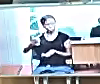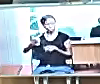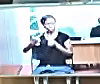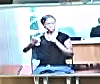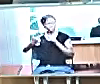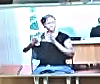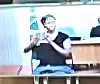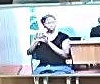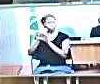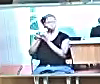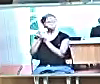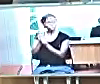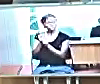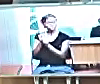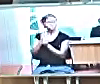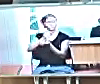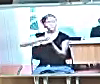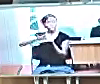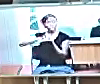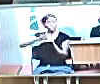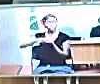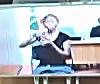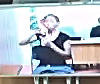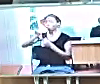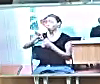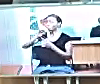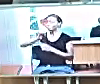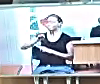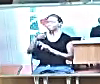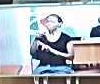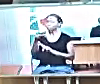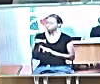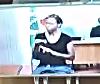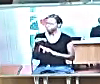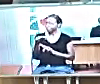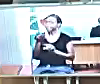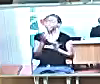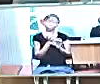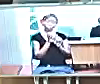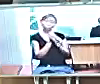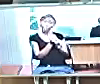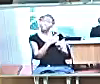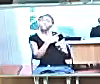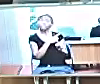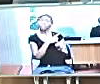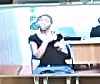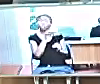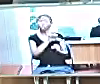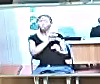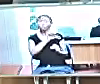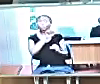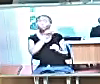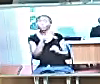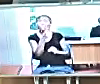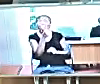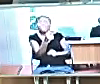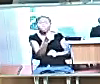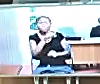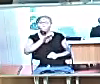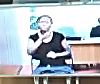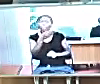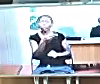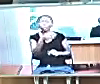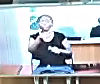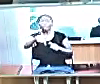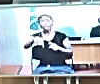total da despesa bruta com pessoal de 9 bilhões como a receita disponível do tesouro de 9,7 bilhões a gente vem